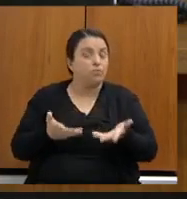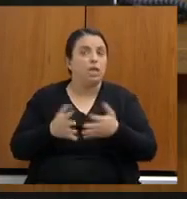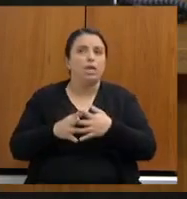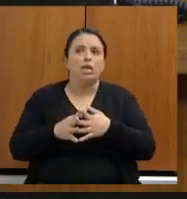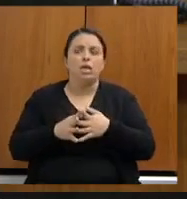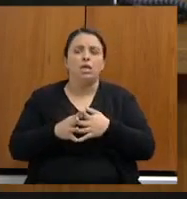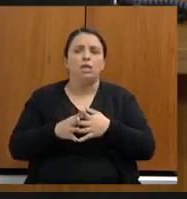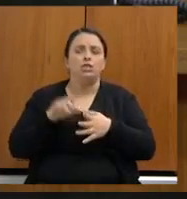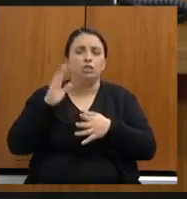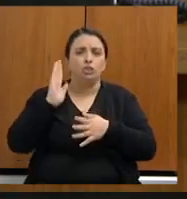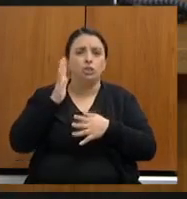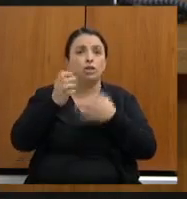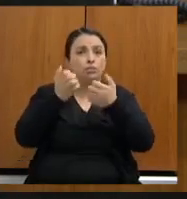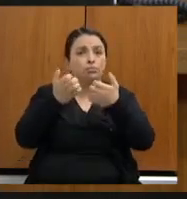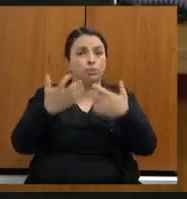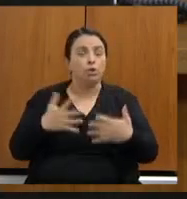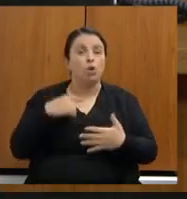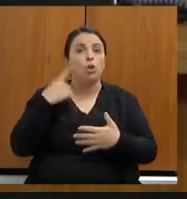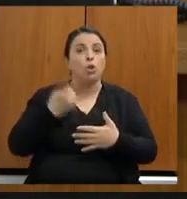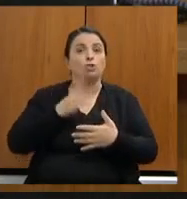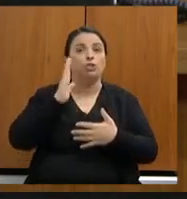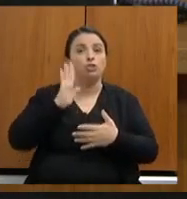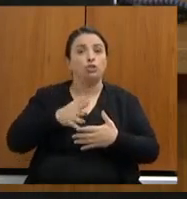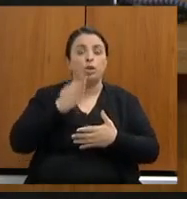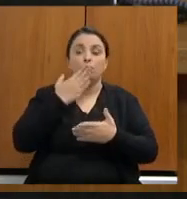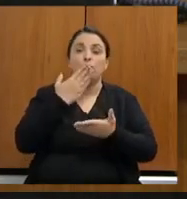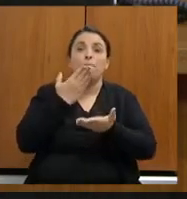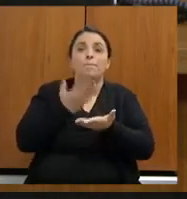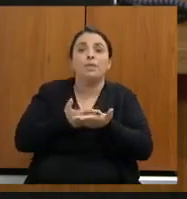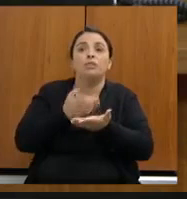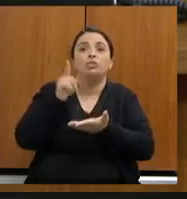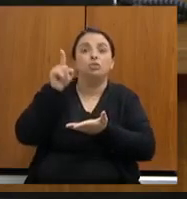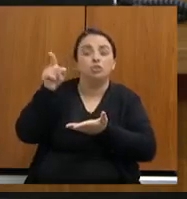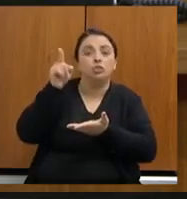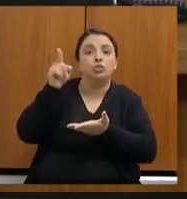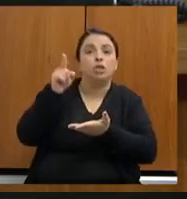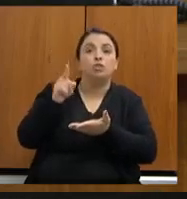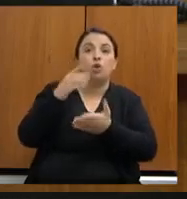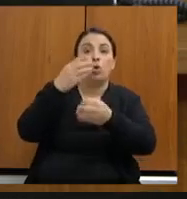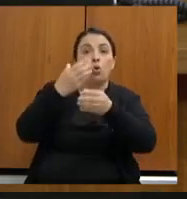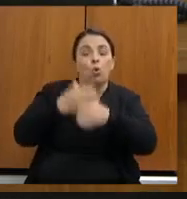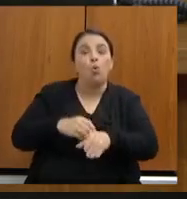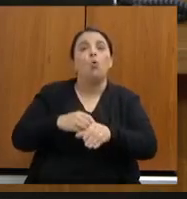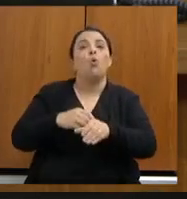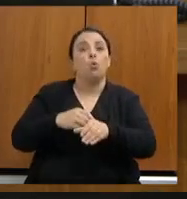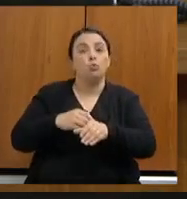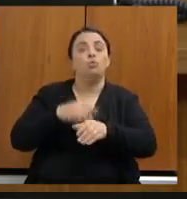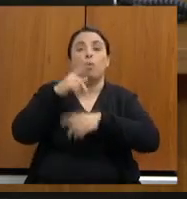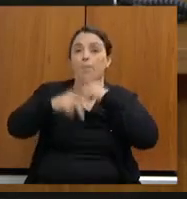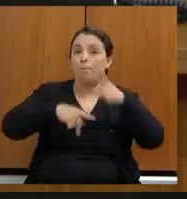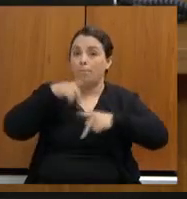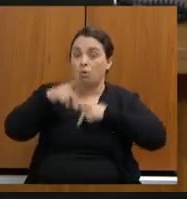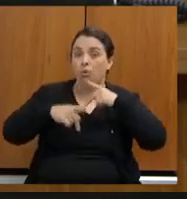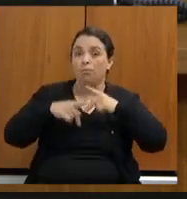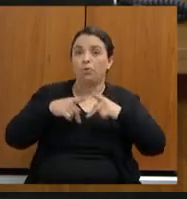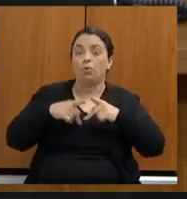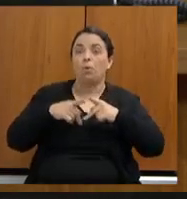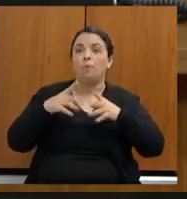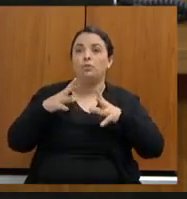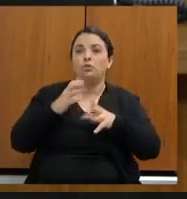nós formalizamos um pedido de concurso público para um total de